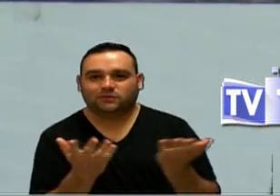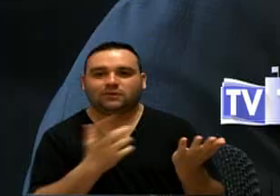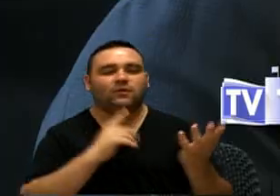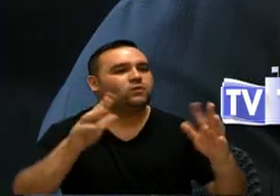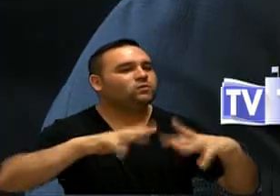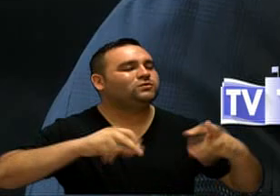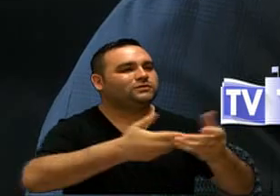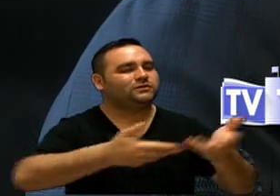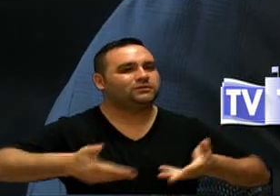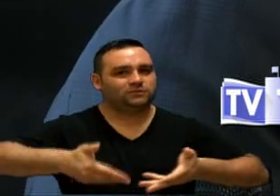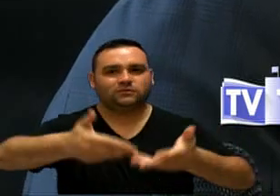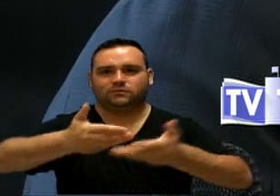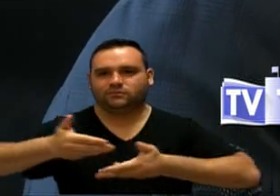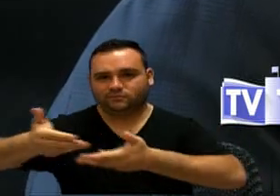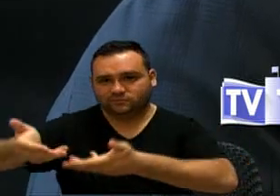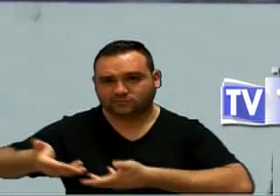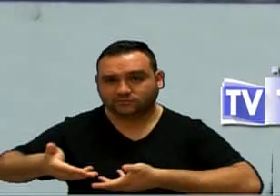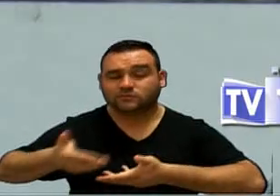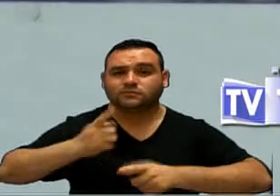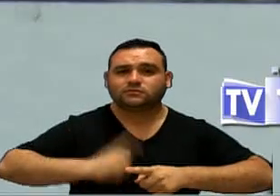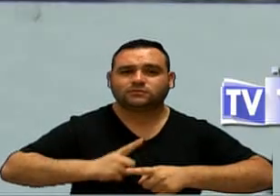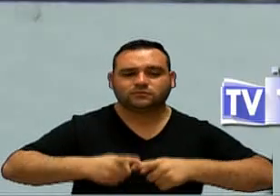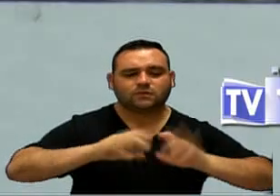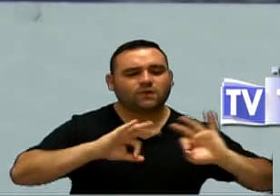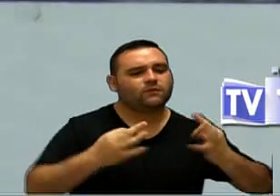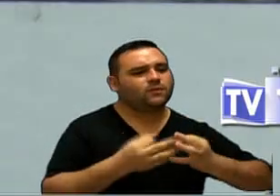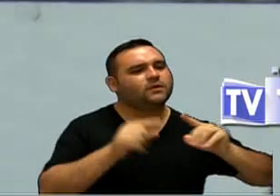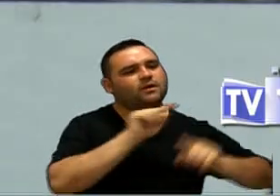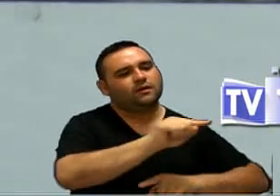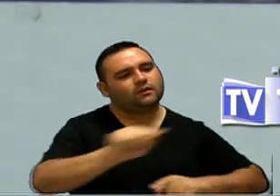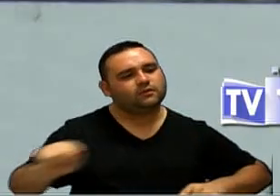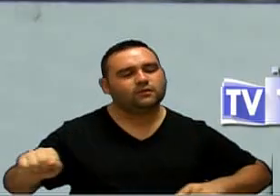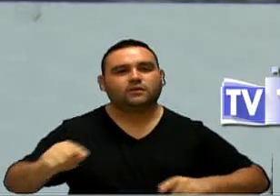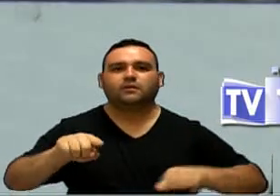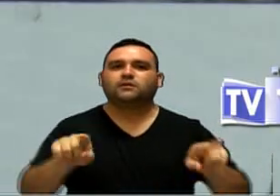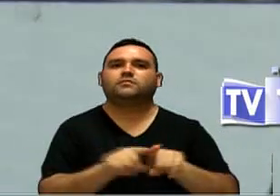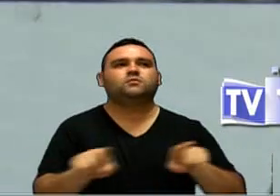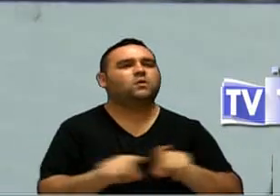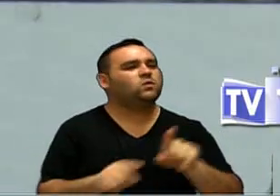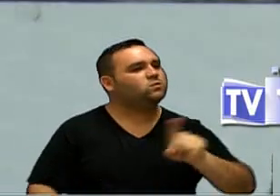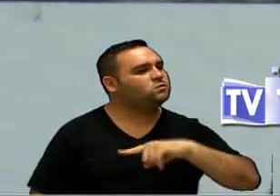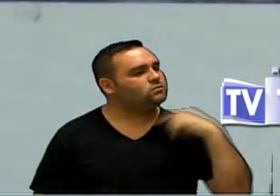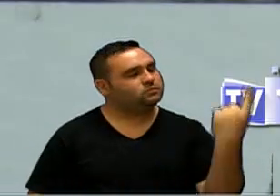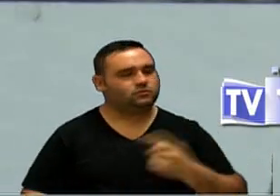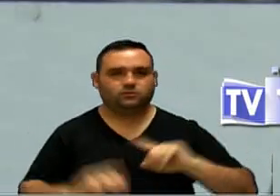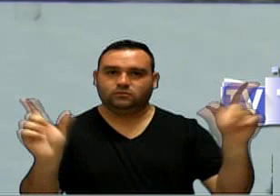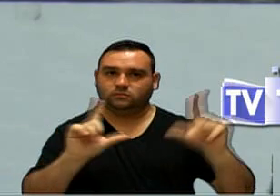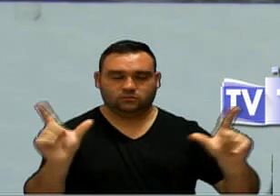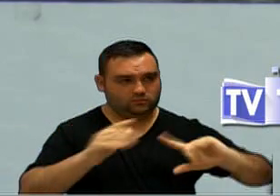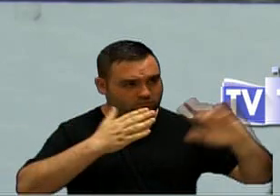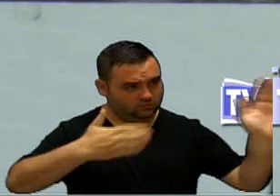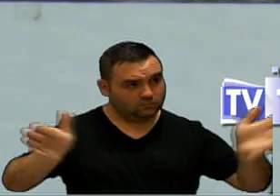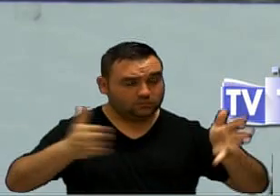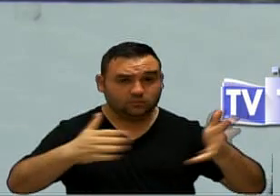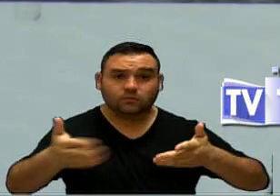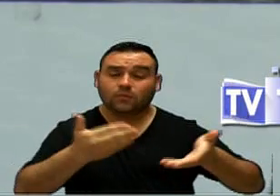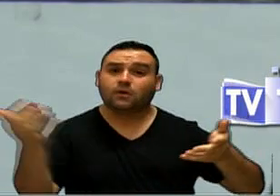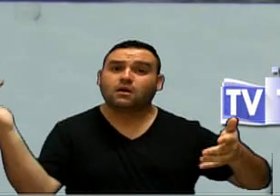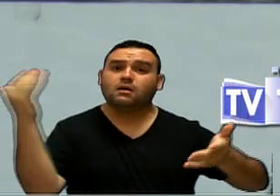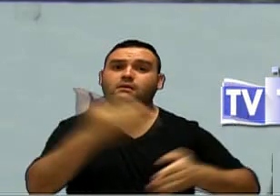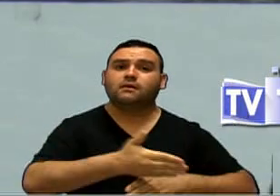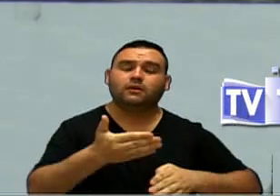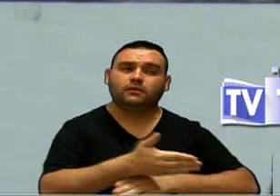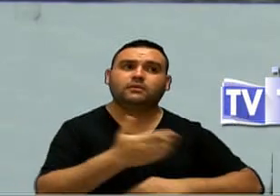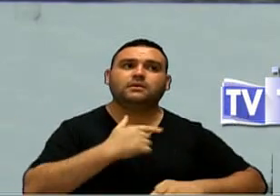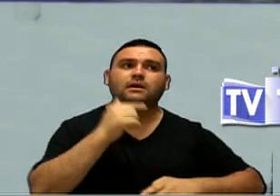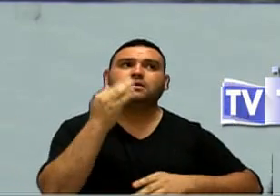para vocês, para a família de vocês e para todos os telespectadores a participarem